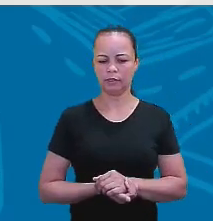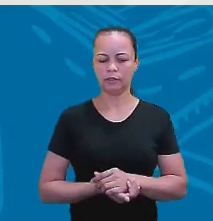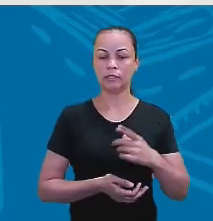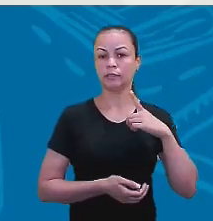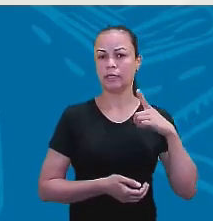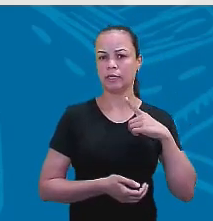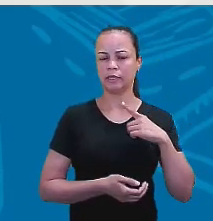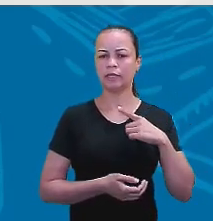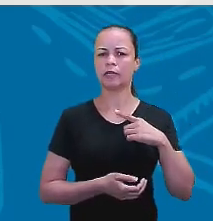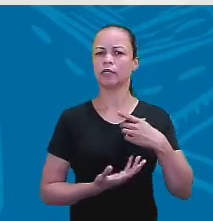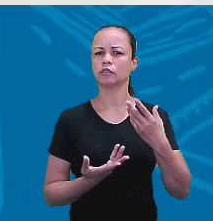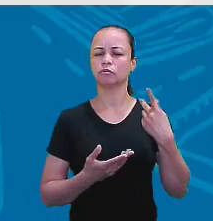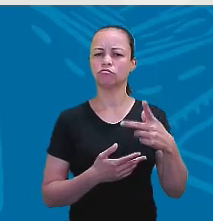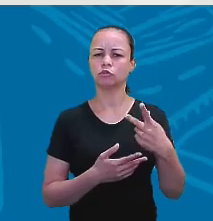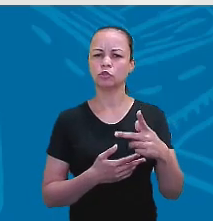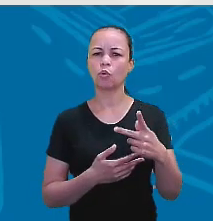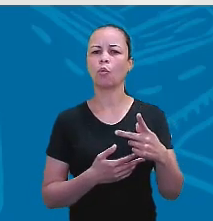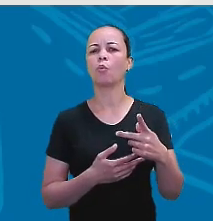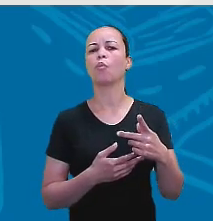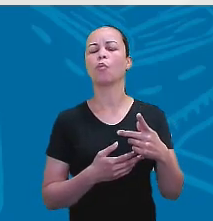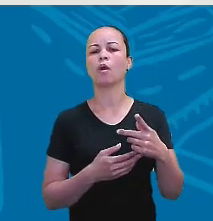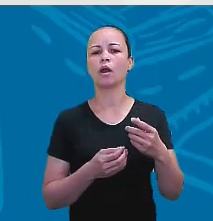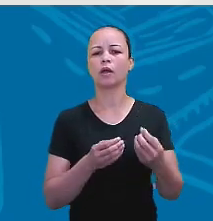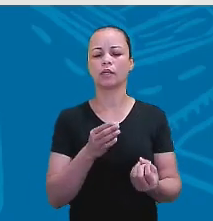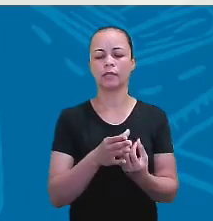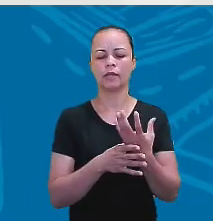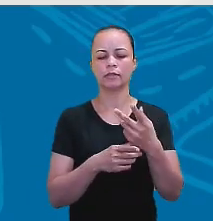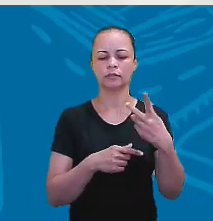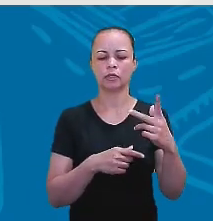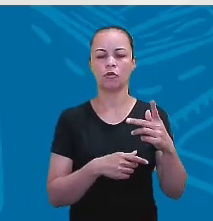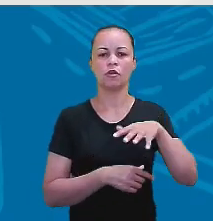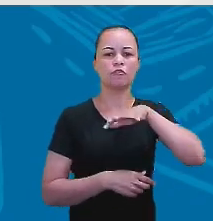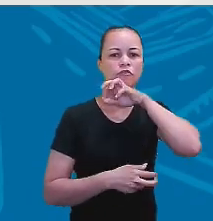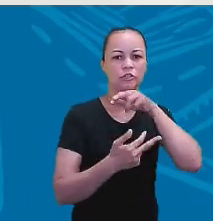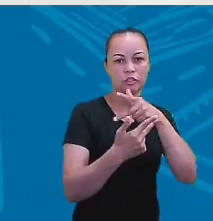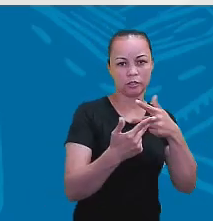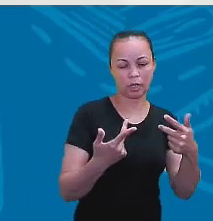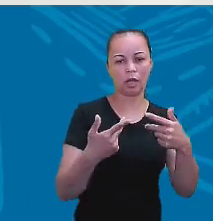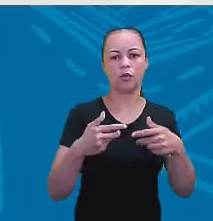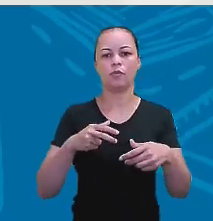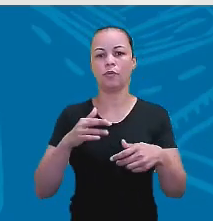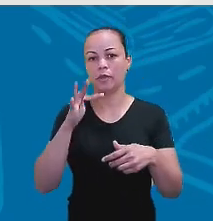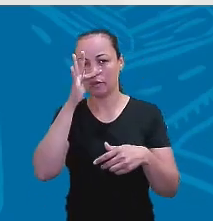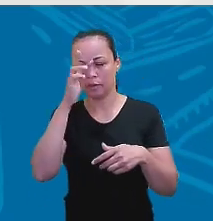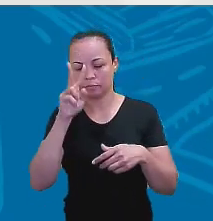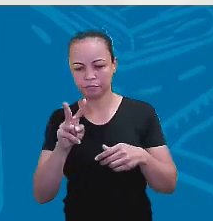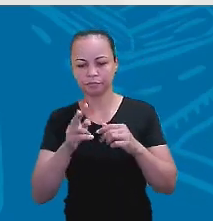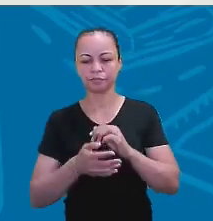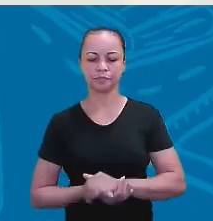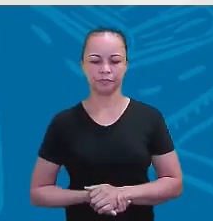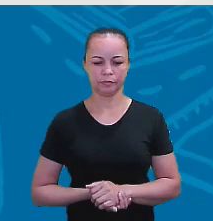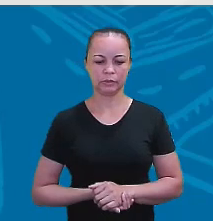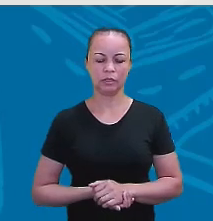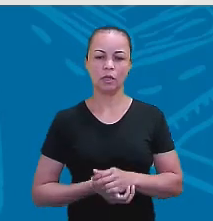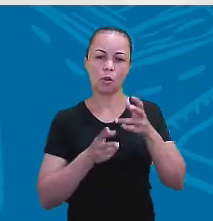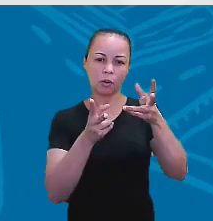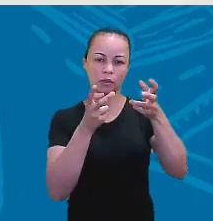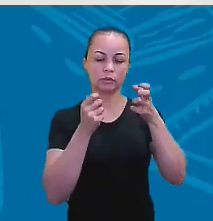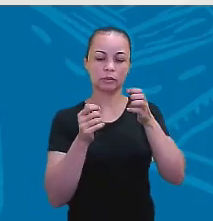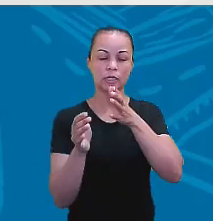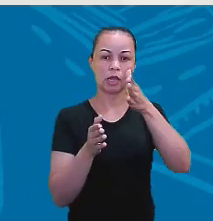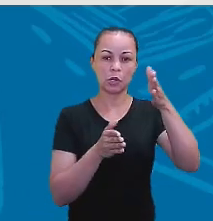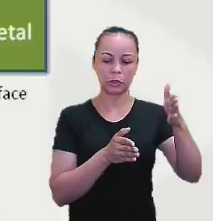na sua constituição as células vegetal e a célula animal. Então eu fiz esse quadro comparativo. Eu peço que vocês prestem atenção, na tua esquerda tem as